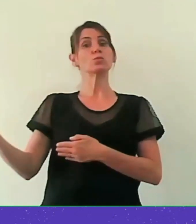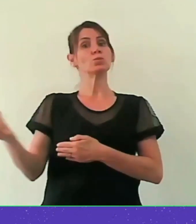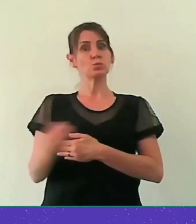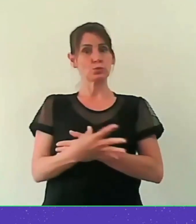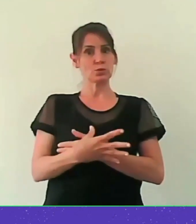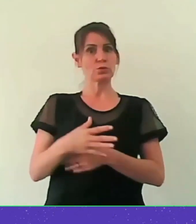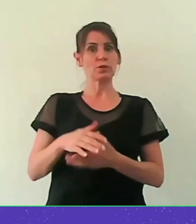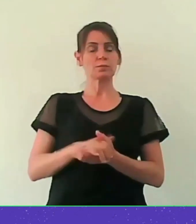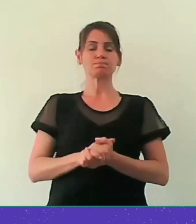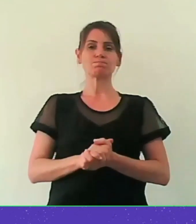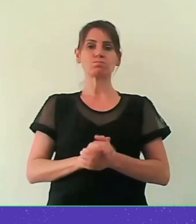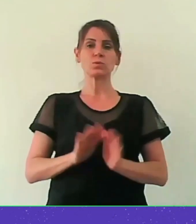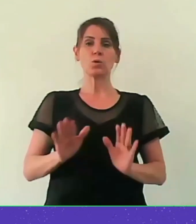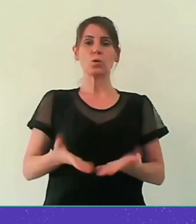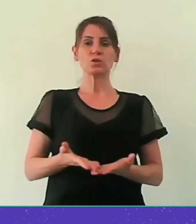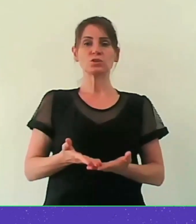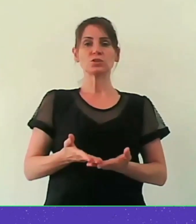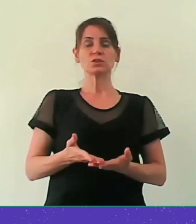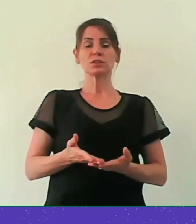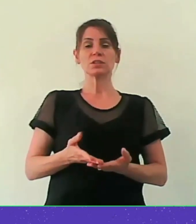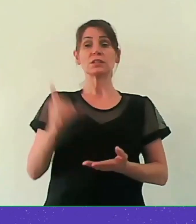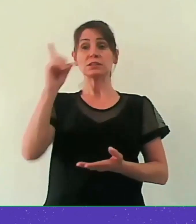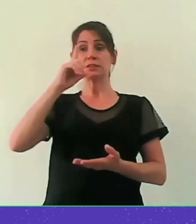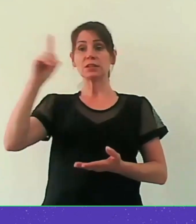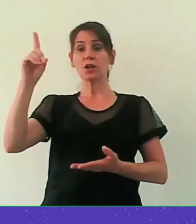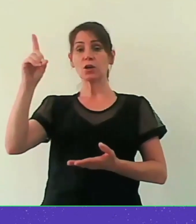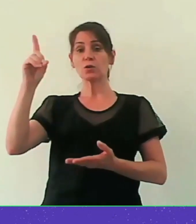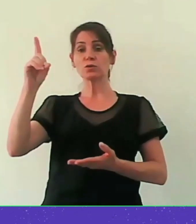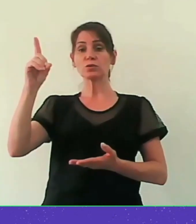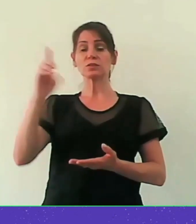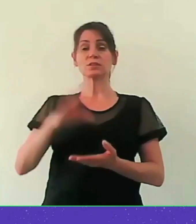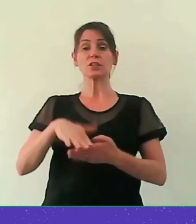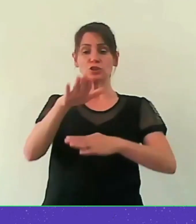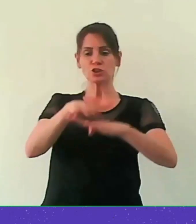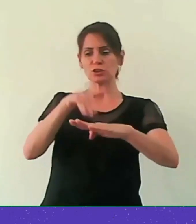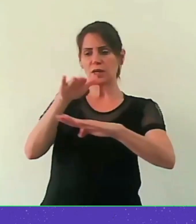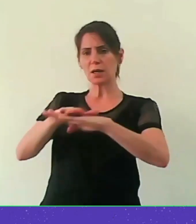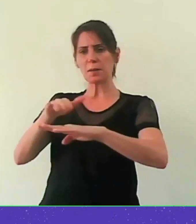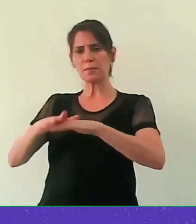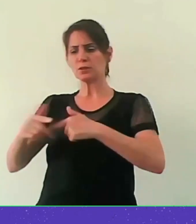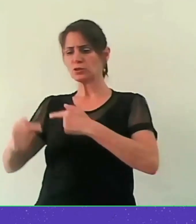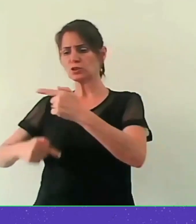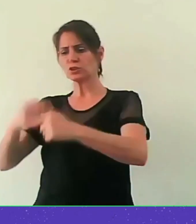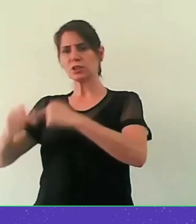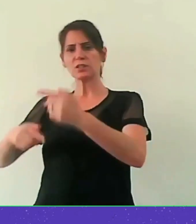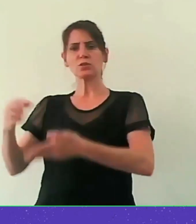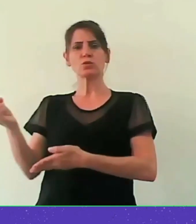Irmãos, hoje Deus está levantando uma geração nova, que é a geração final.